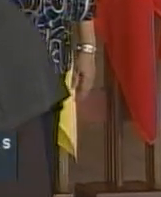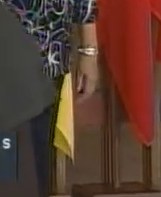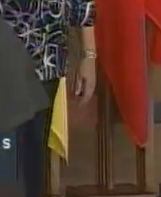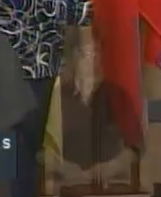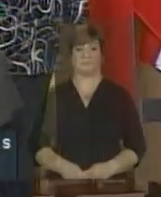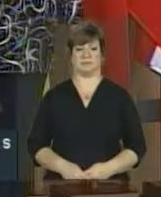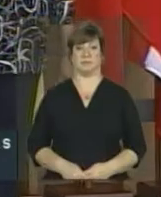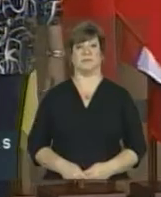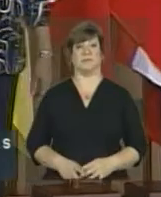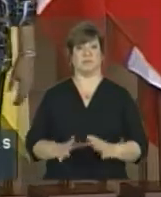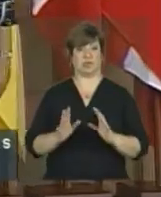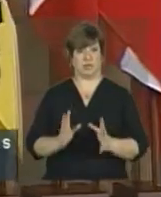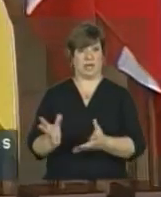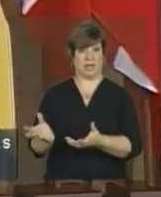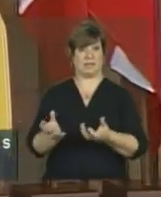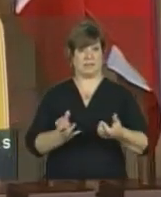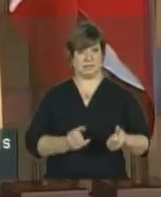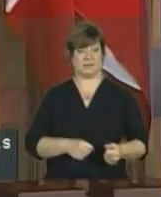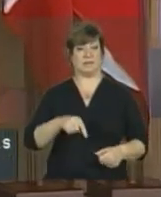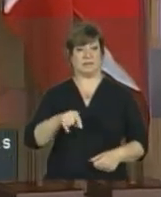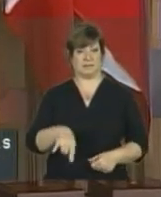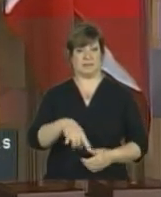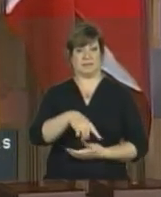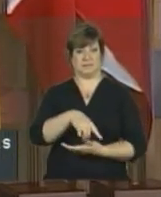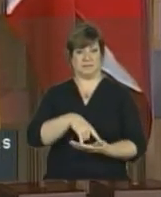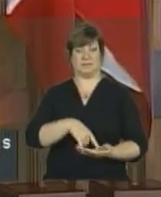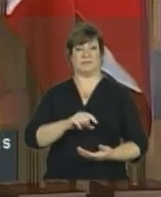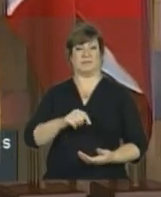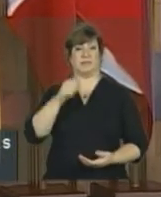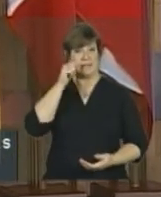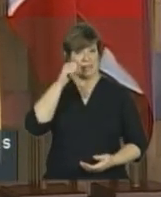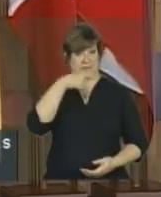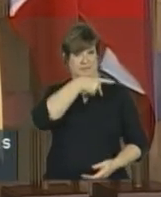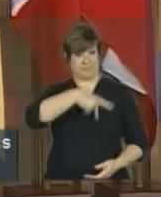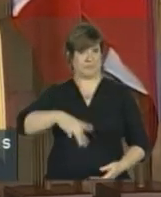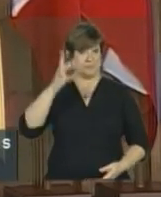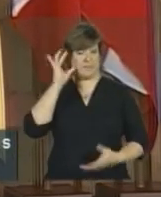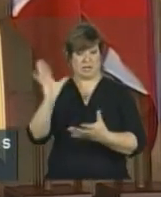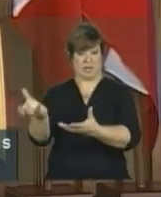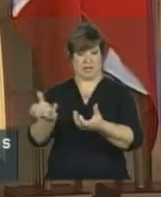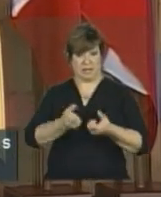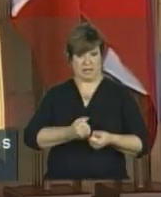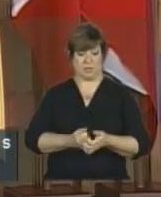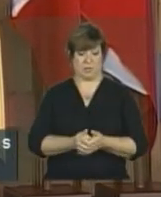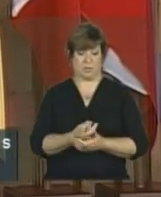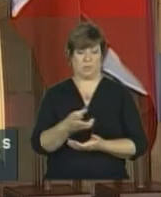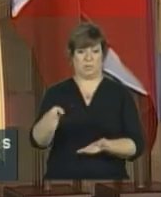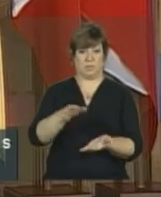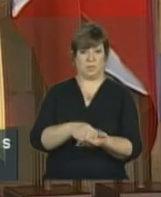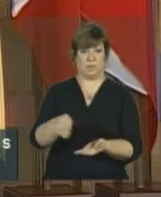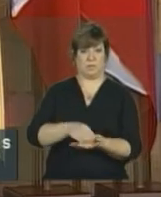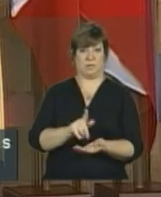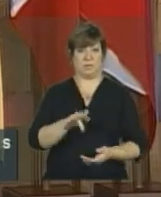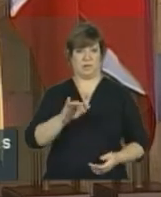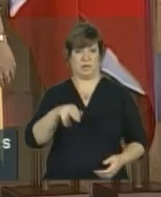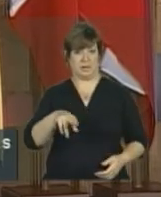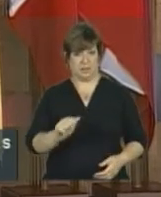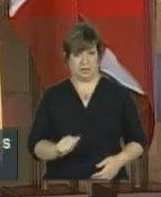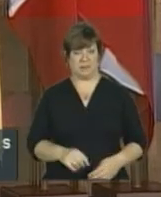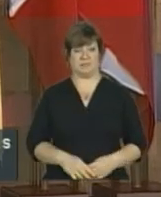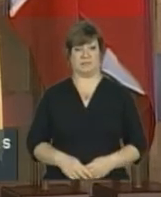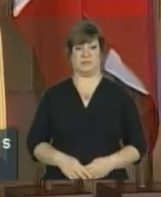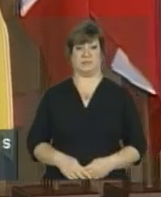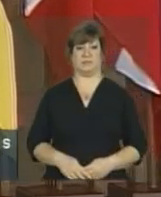Já receberam as credenciais, a presidenta Dilma já recebeu as credenciais da Guiana. Embaixador da República